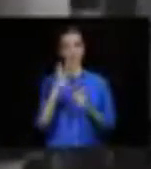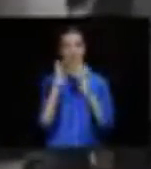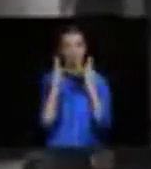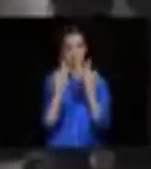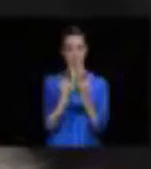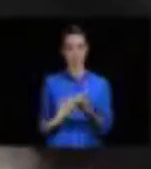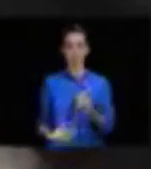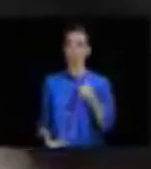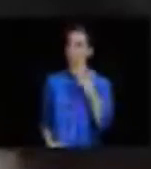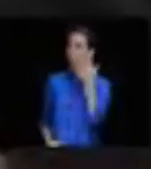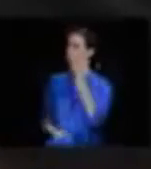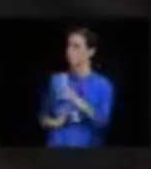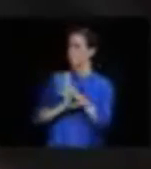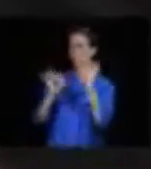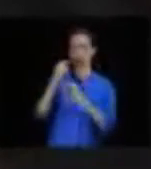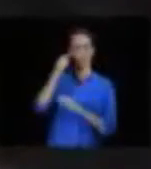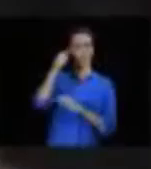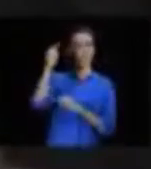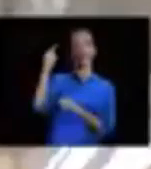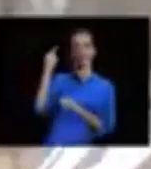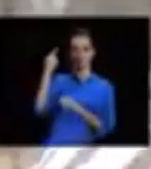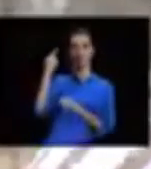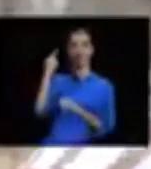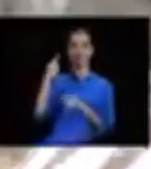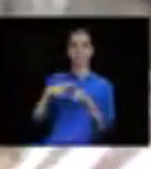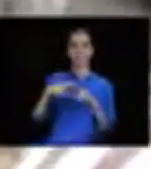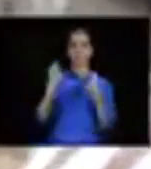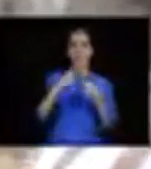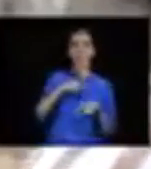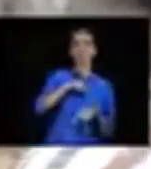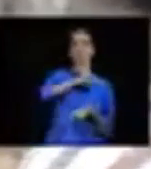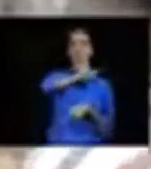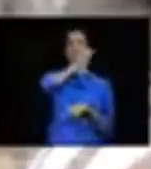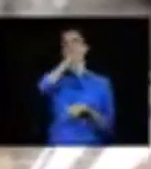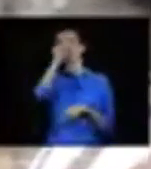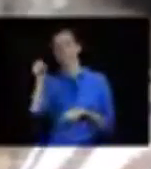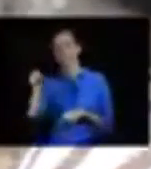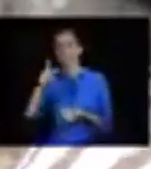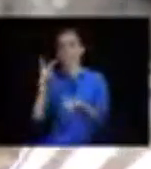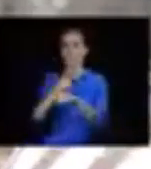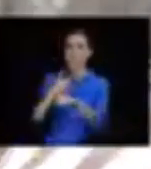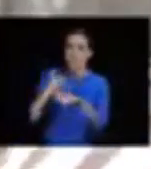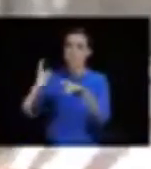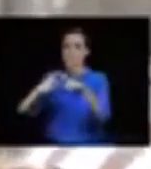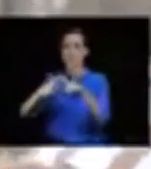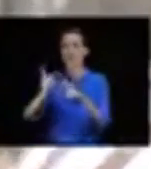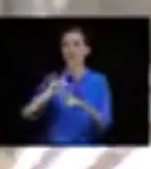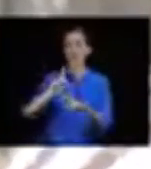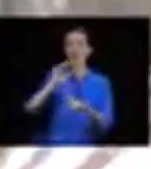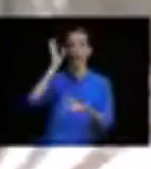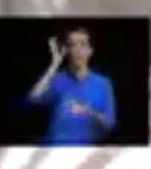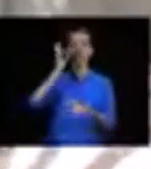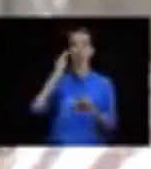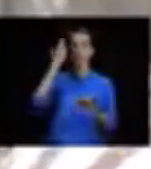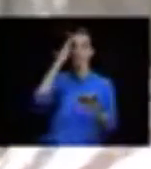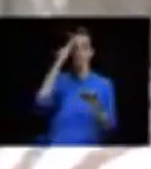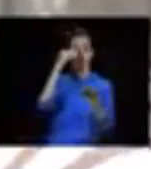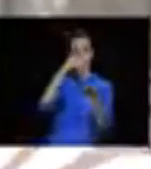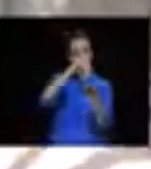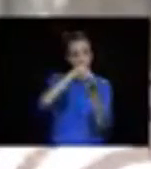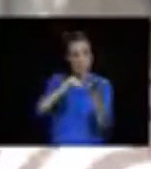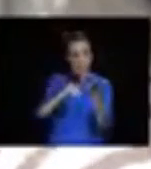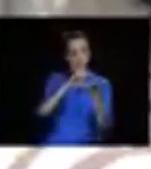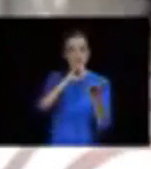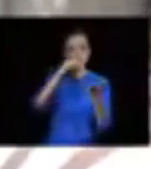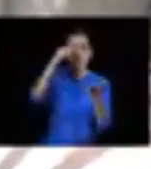Saúde da Família. Eu acho uma excelente ideia, porque eu não preciso deslocar aqui para ir lá. Para procurar médico, eu pego e já agenda, eu já sei o